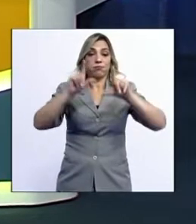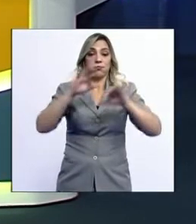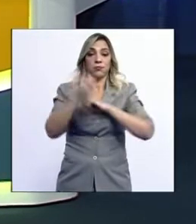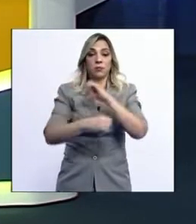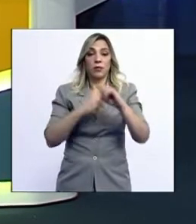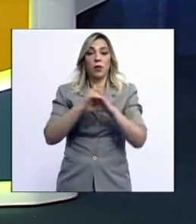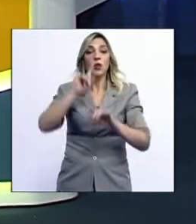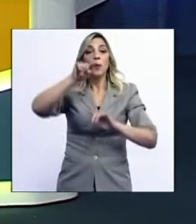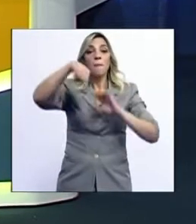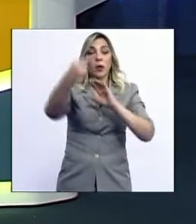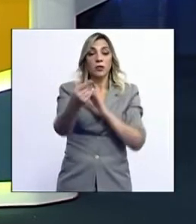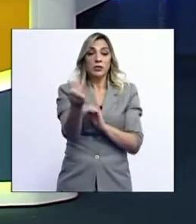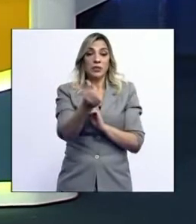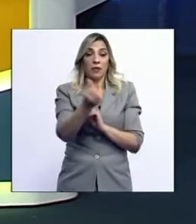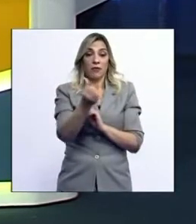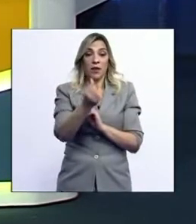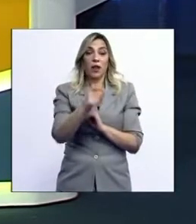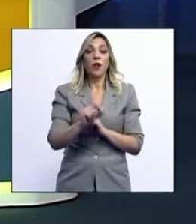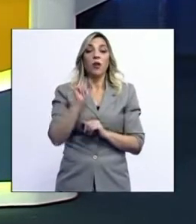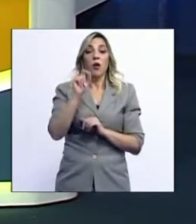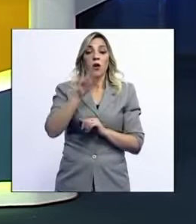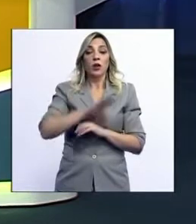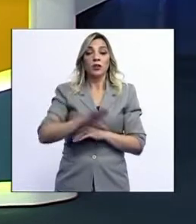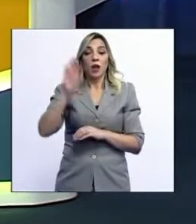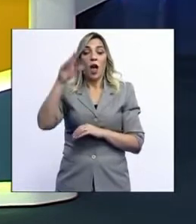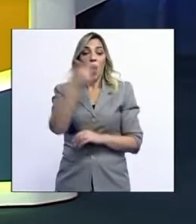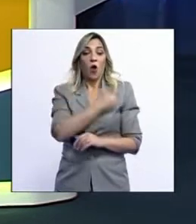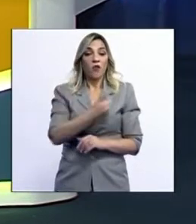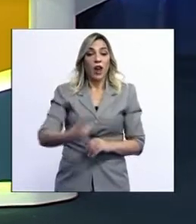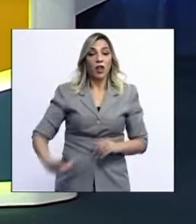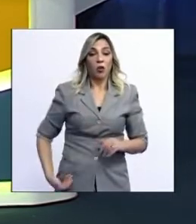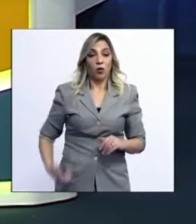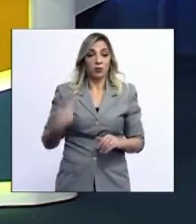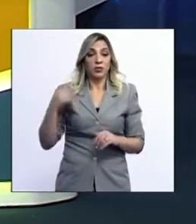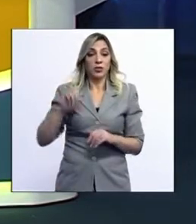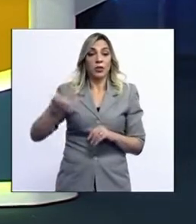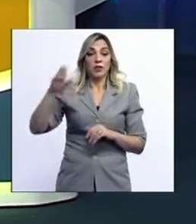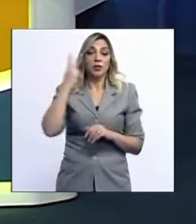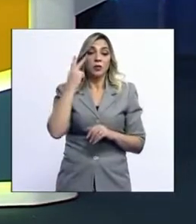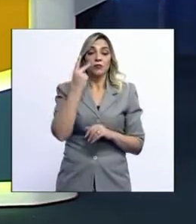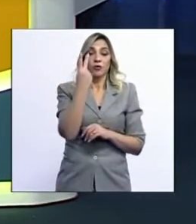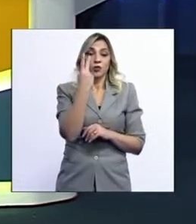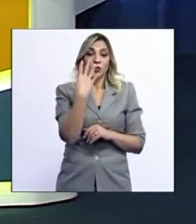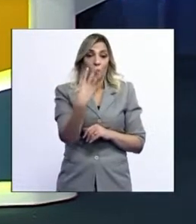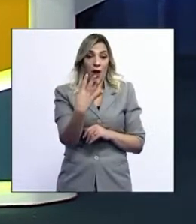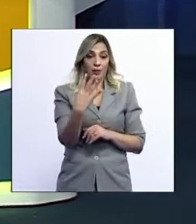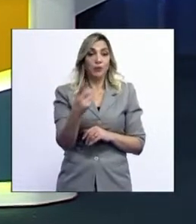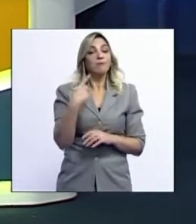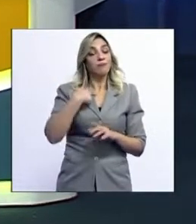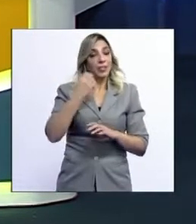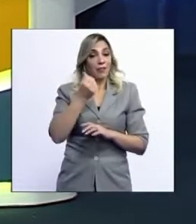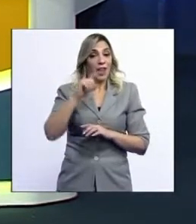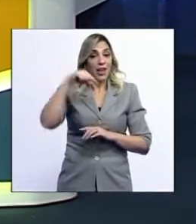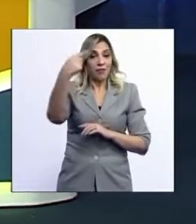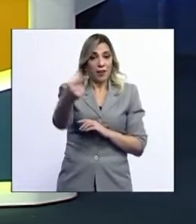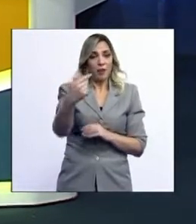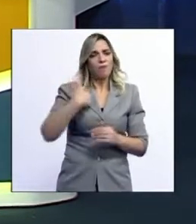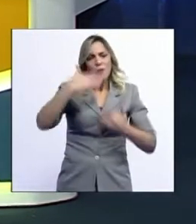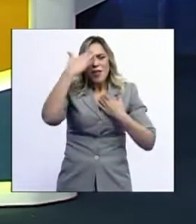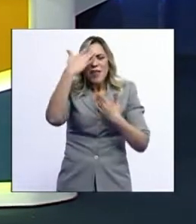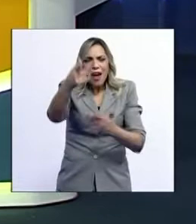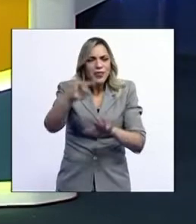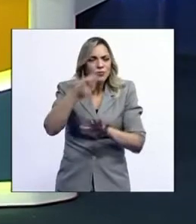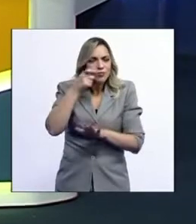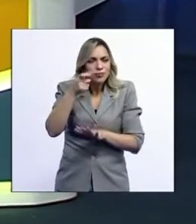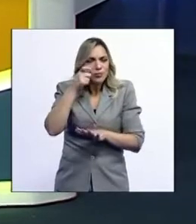debate será na sexta-feira que vem com os candidatos ao governador, a governo de São Paulo, dia 24, portanto, sexta-feira que vem. Muito obrigada pela sua